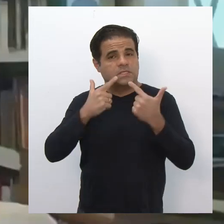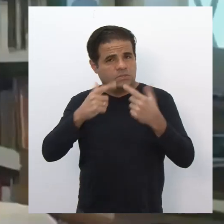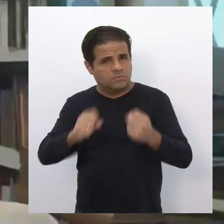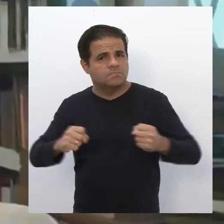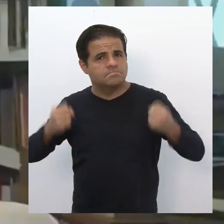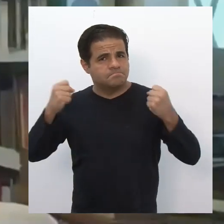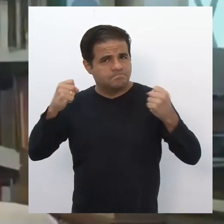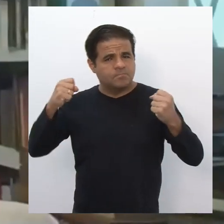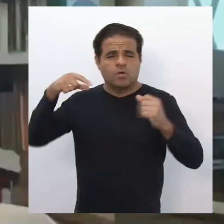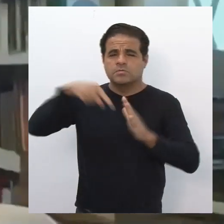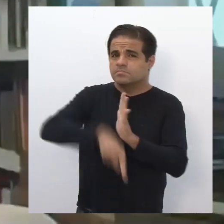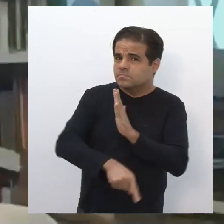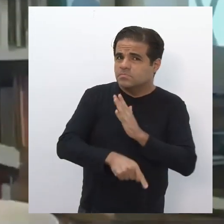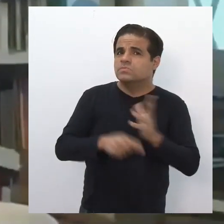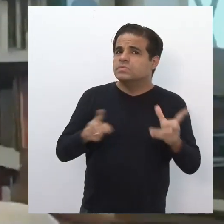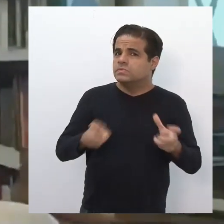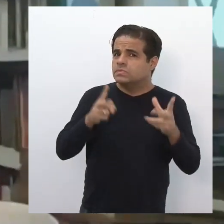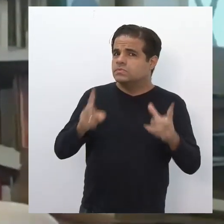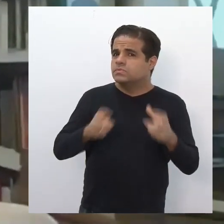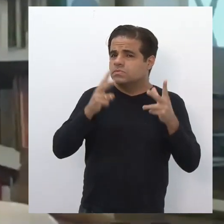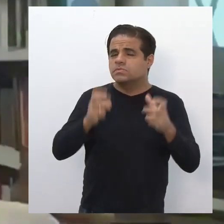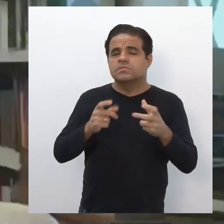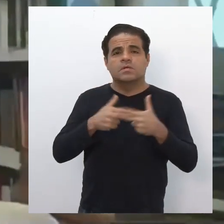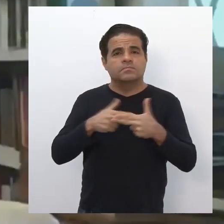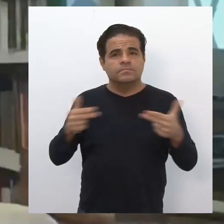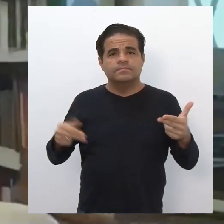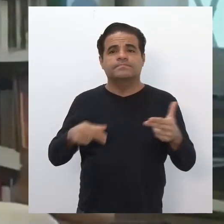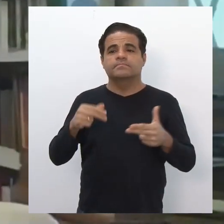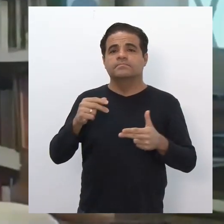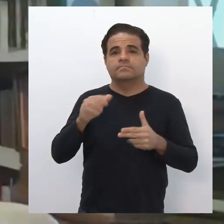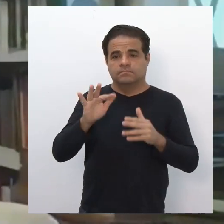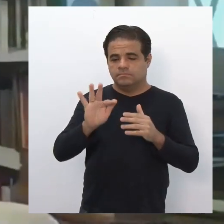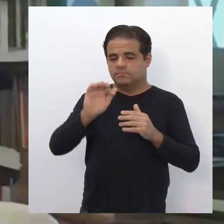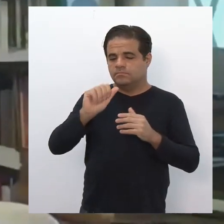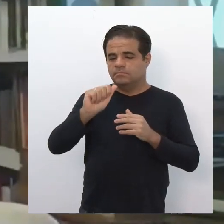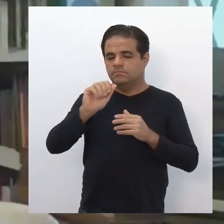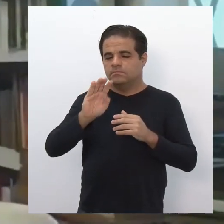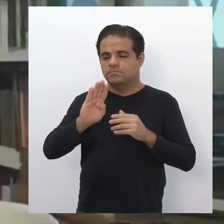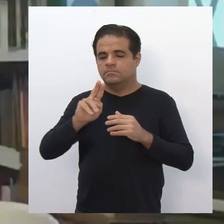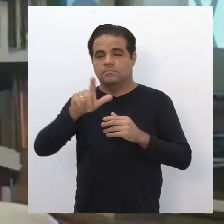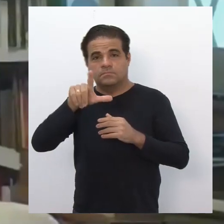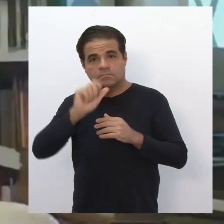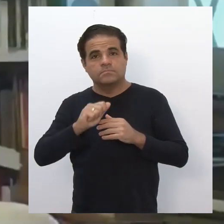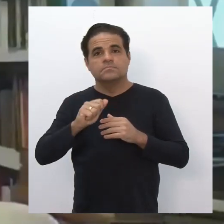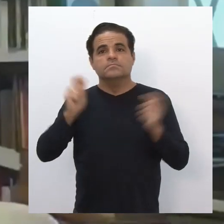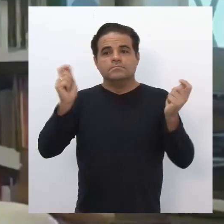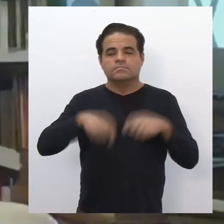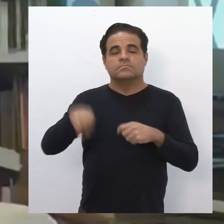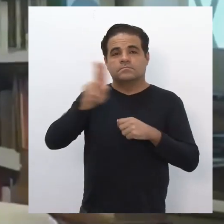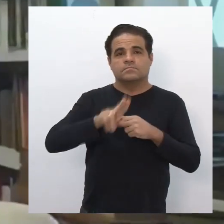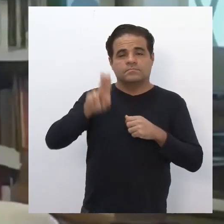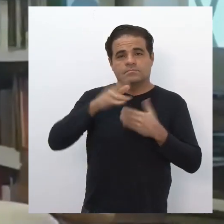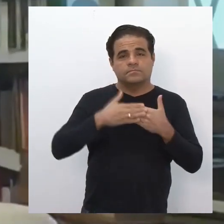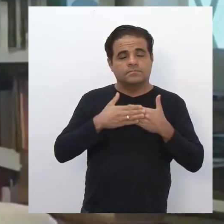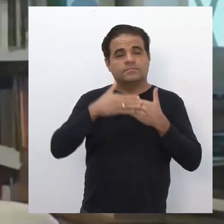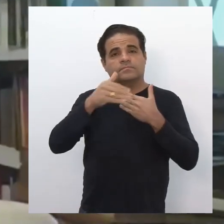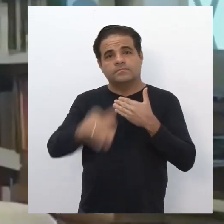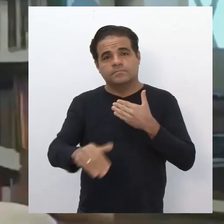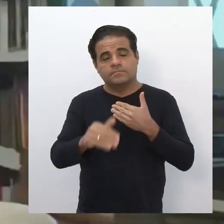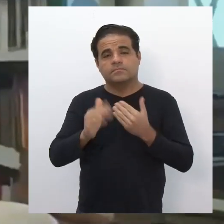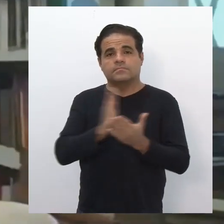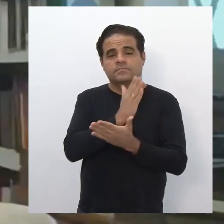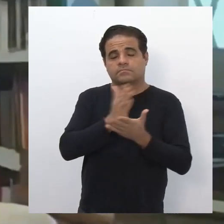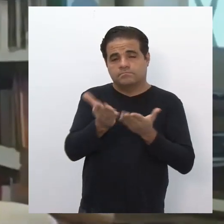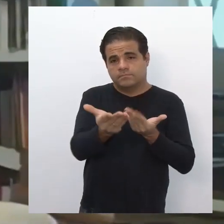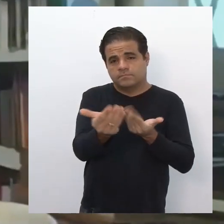é literatura, mas também é uma fábula, né? Serve muito bem. Os